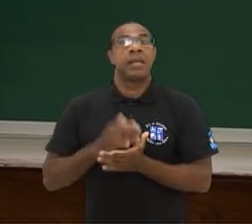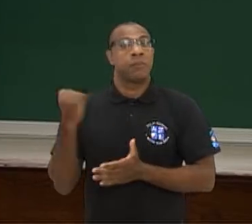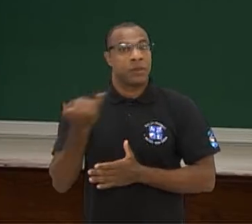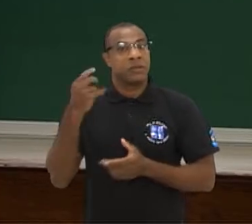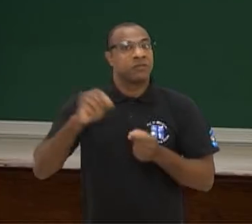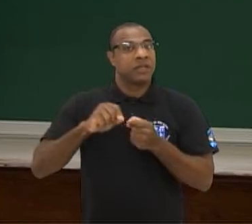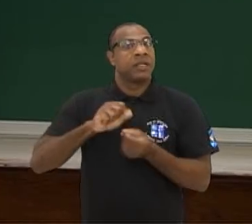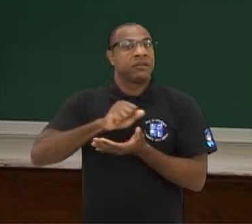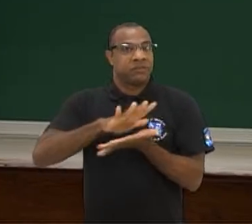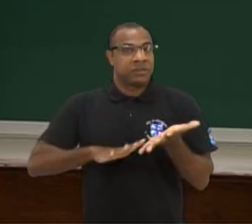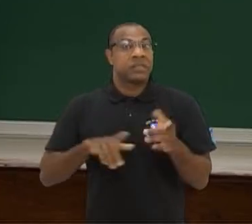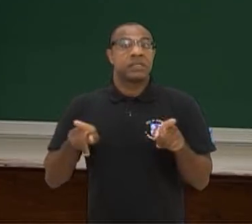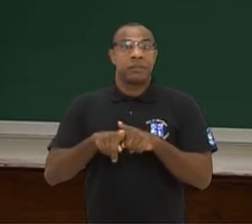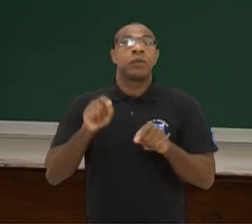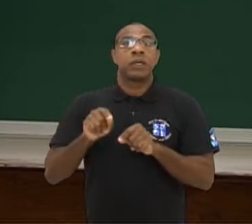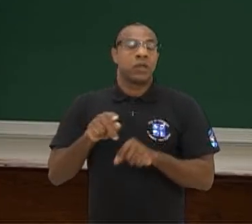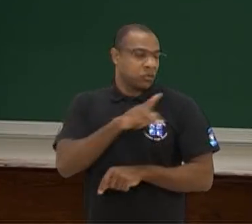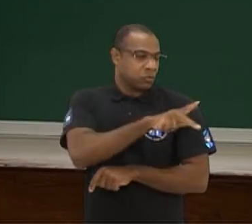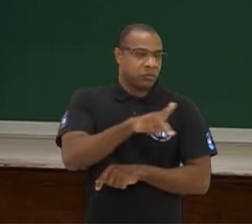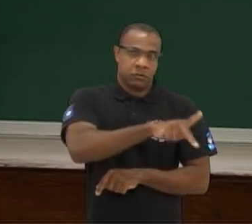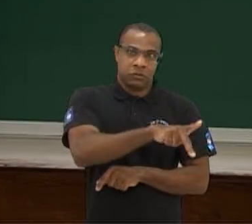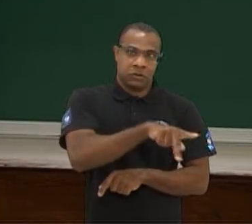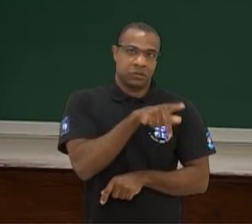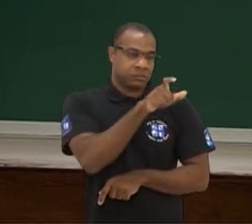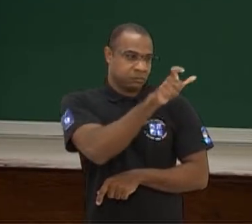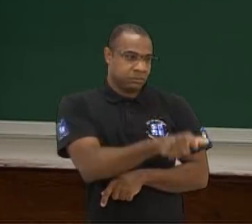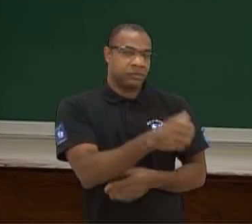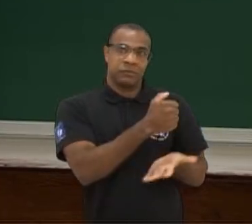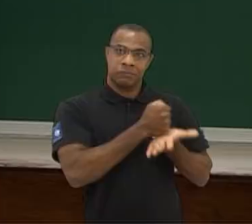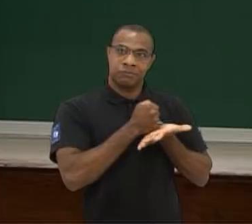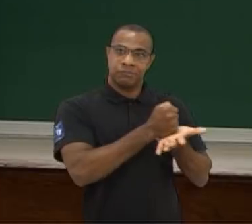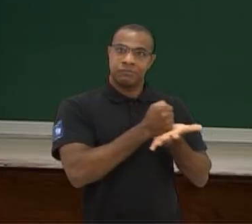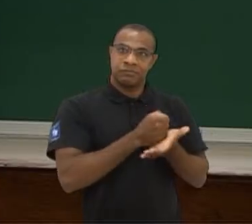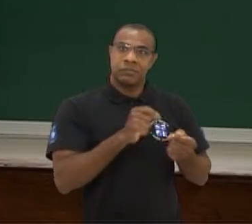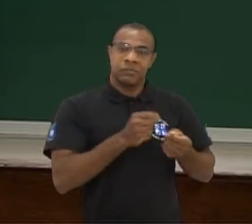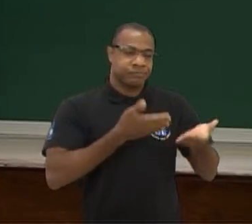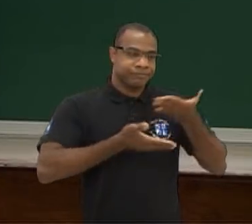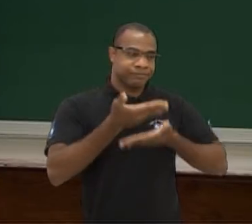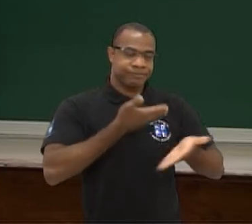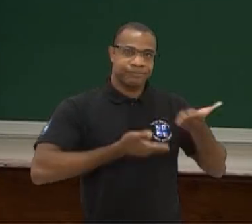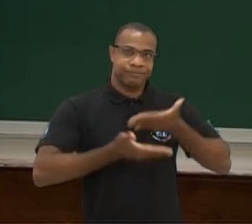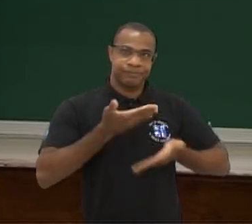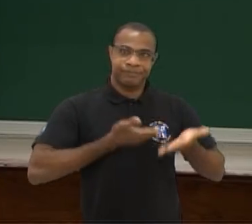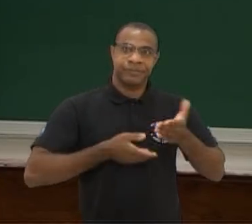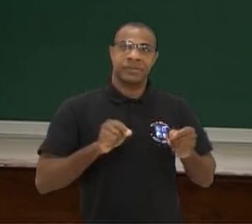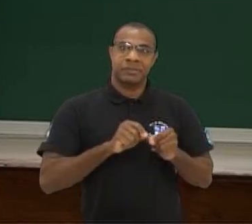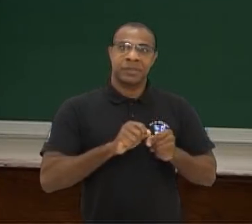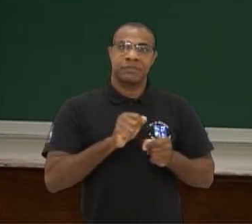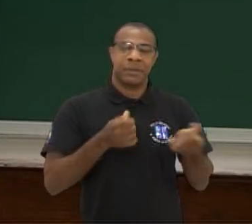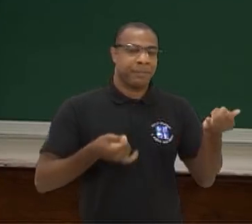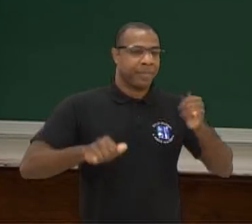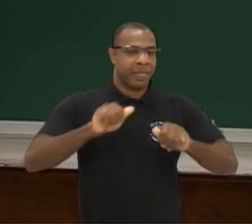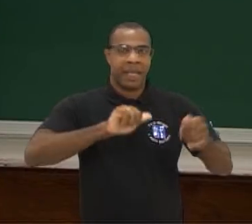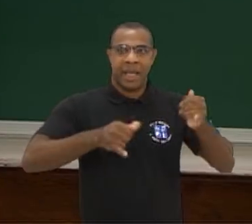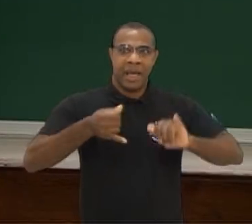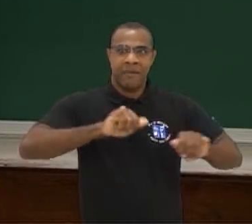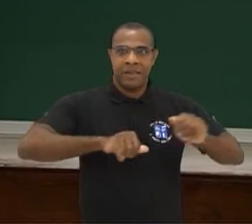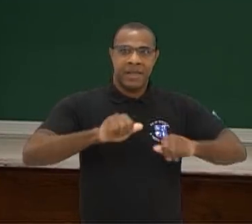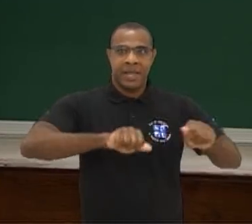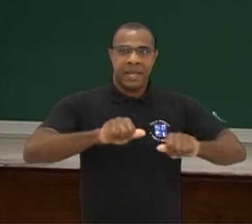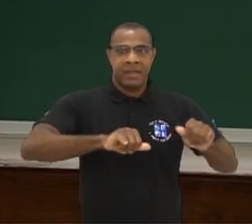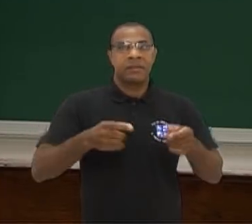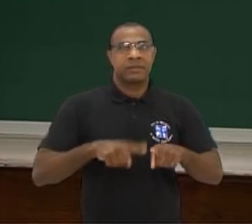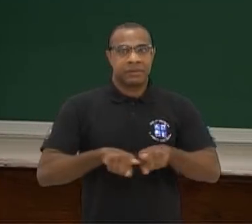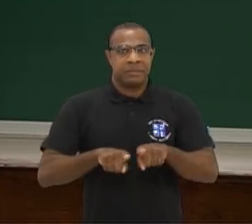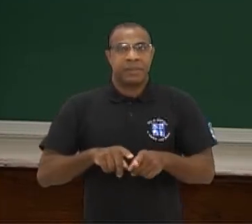faça e os professores também vão estar utilizando essa atividade para atividade avaliativa, Então é muito importante que você